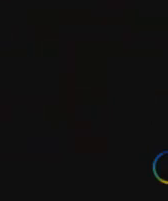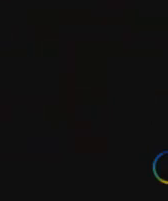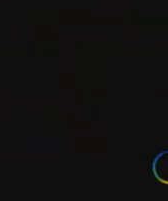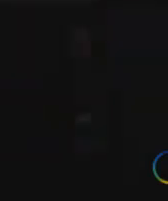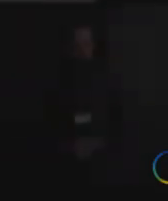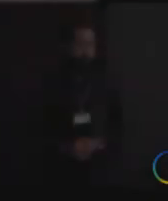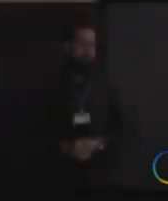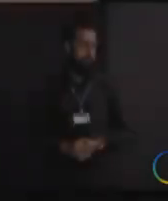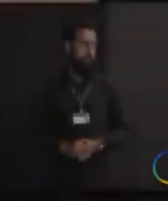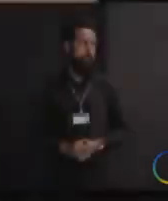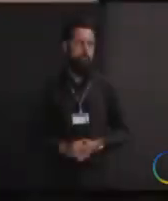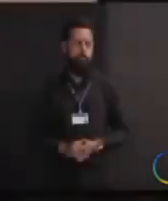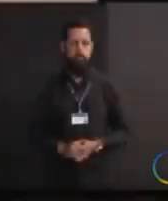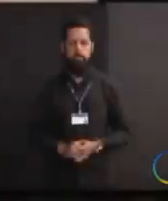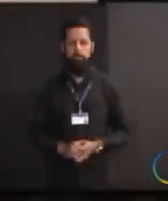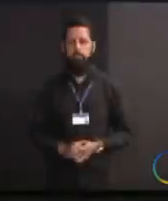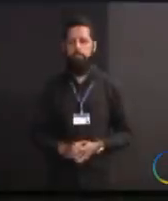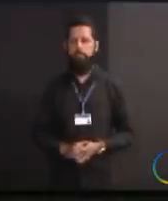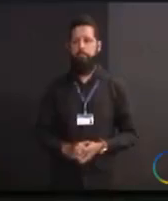Belíssimo, né?